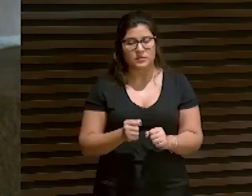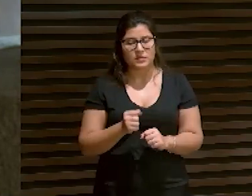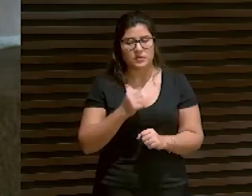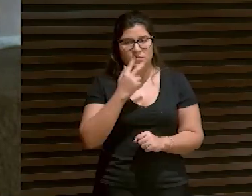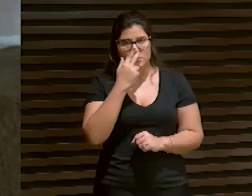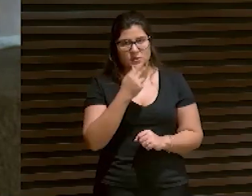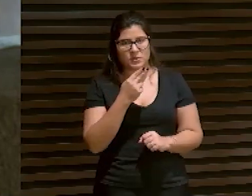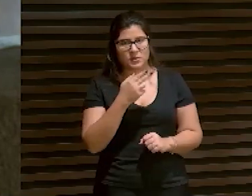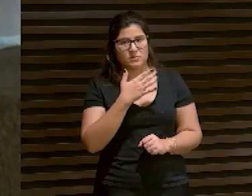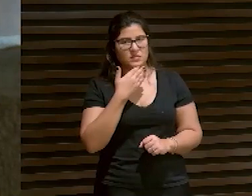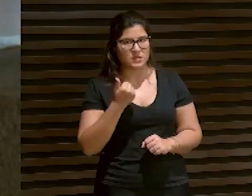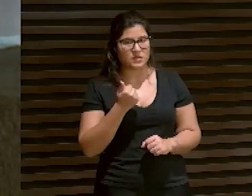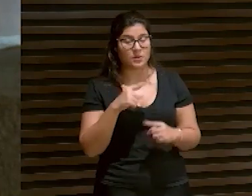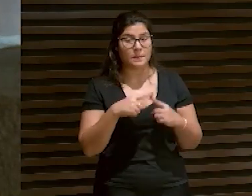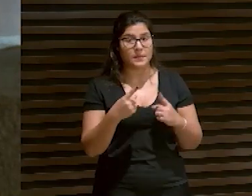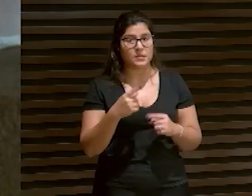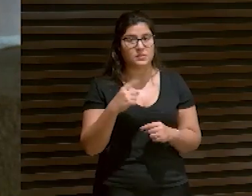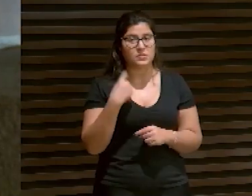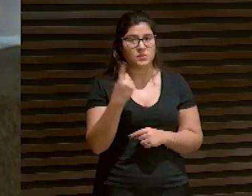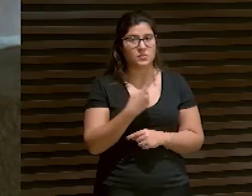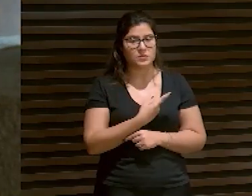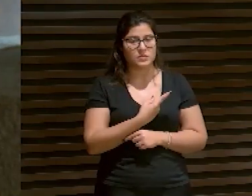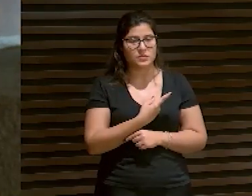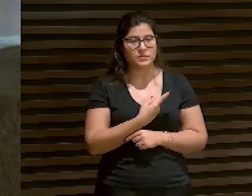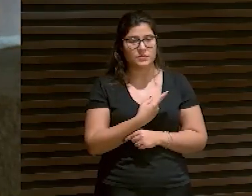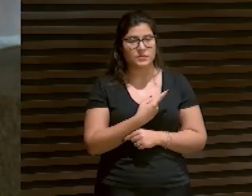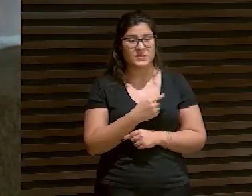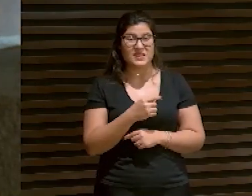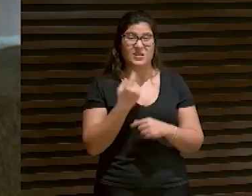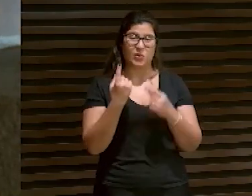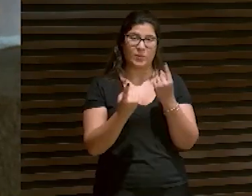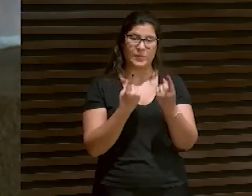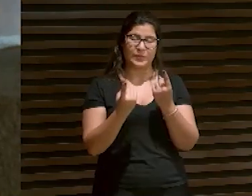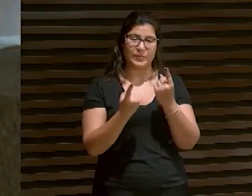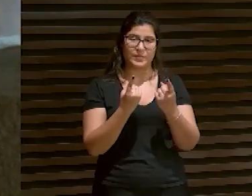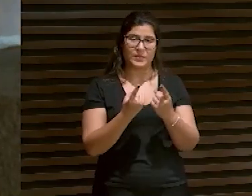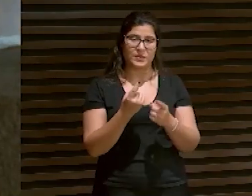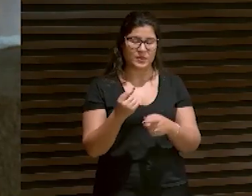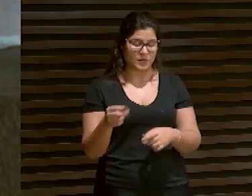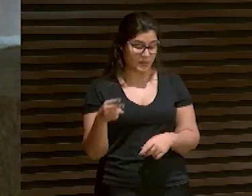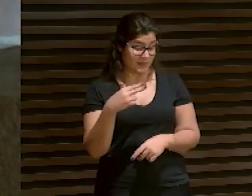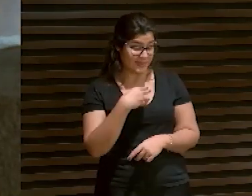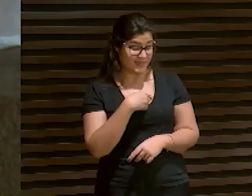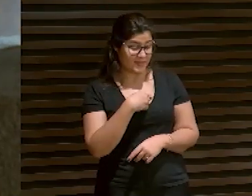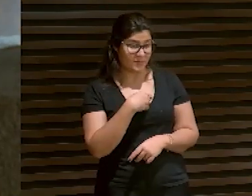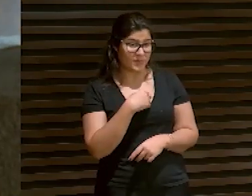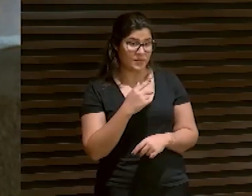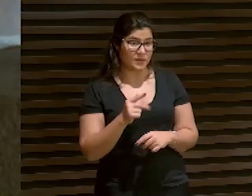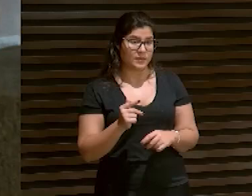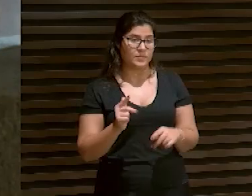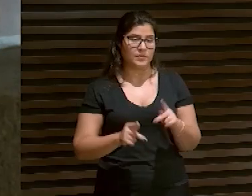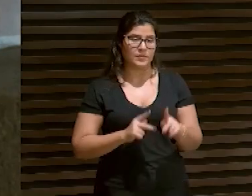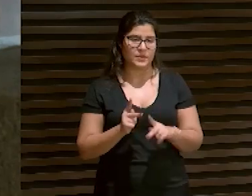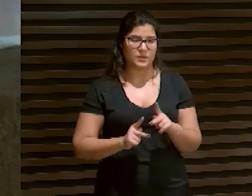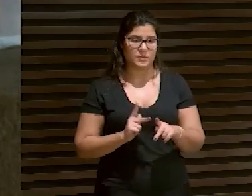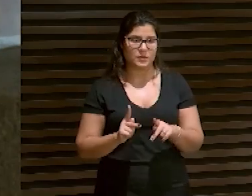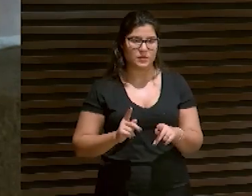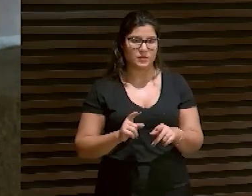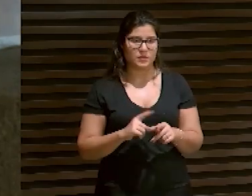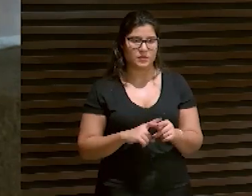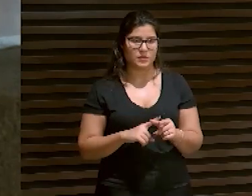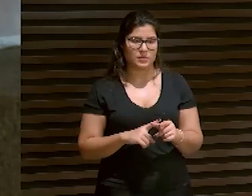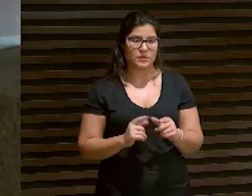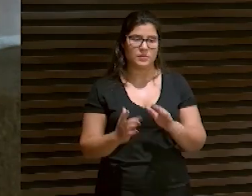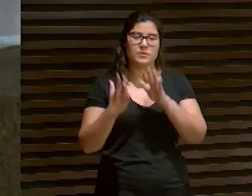melhores, mas se nós nos compararmos com os ninivitas perante Deus, irmãos,